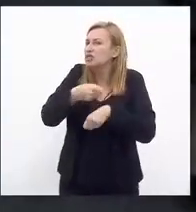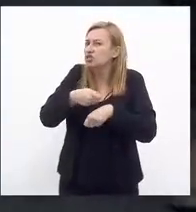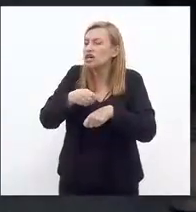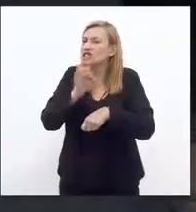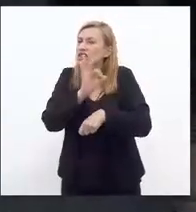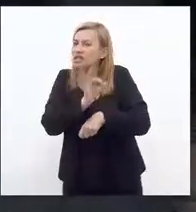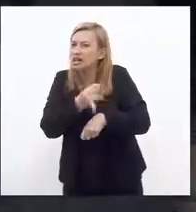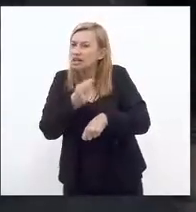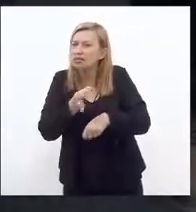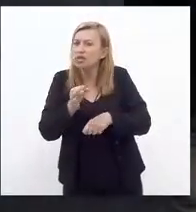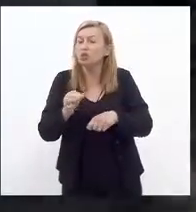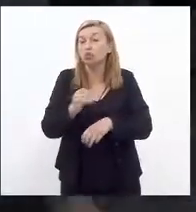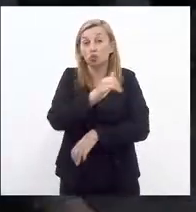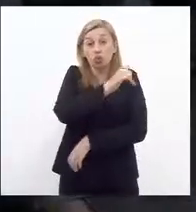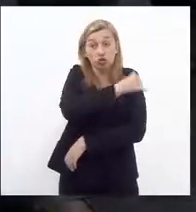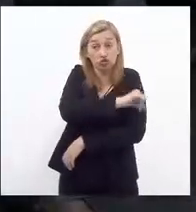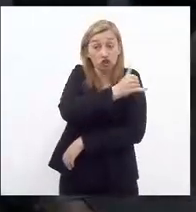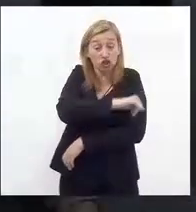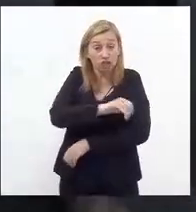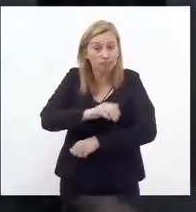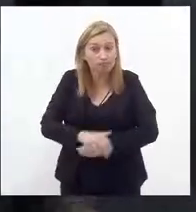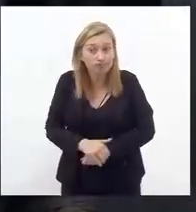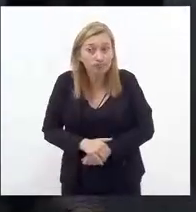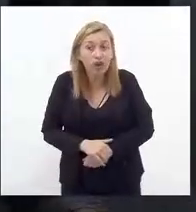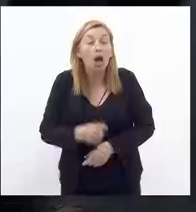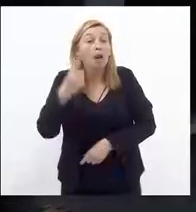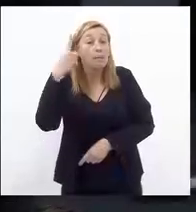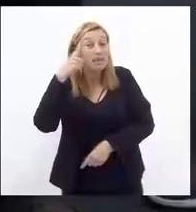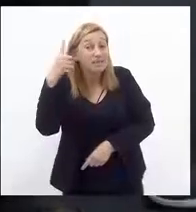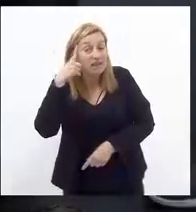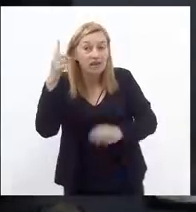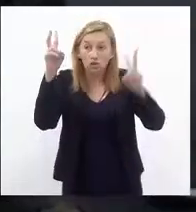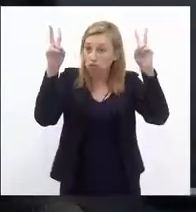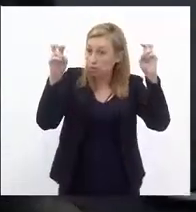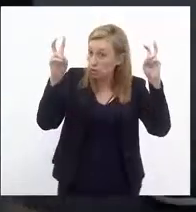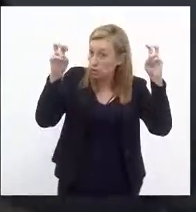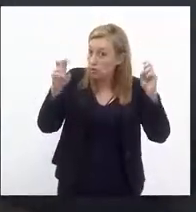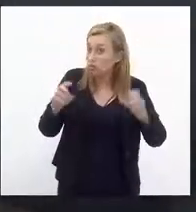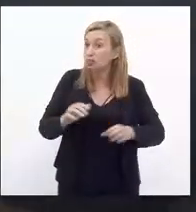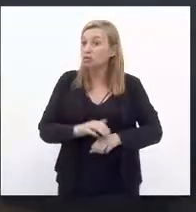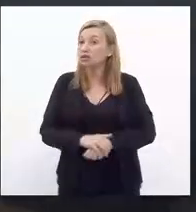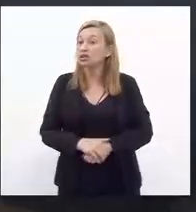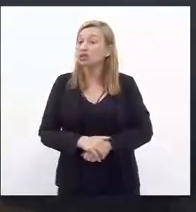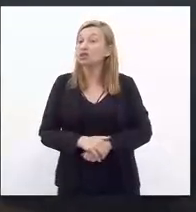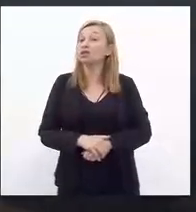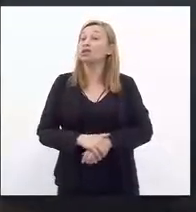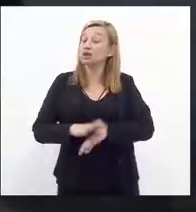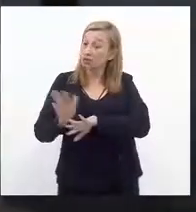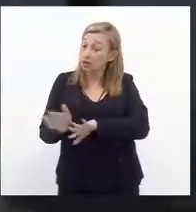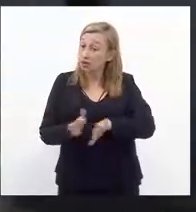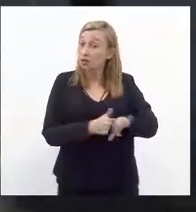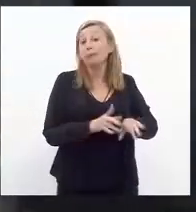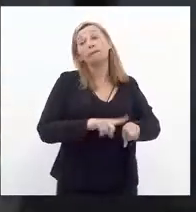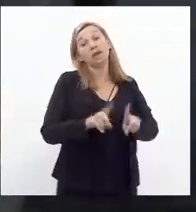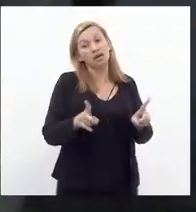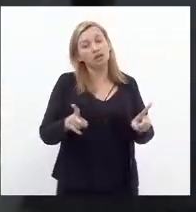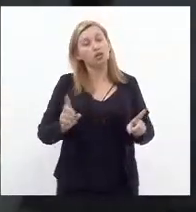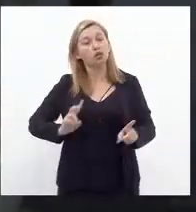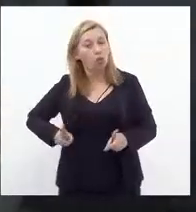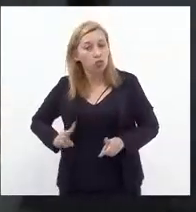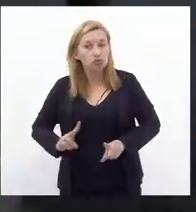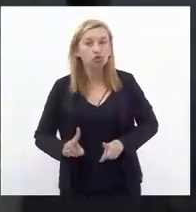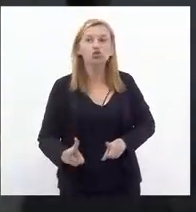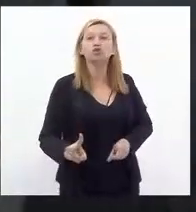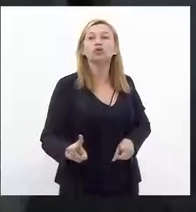estruturado Rio de Janeiro ao nós temos que pensar sobre isso página que se vira mas nós vamos